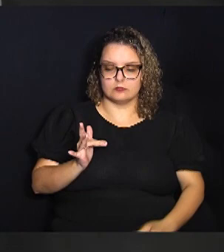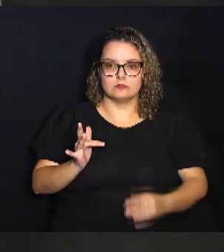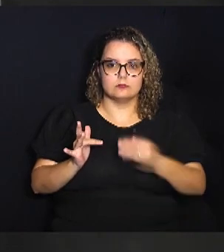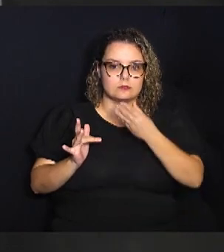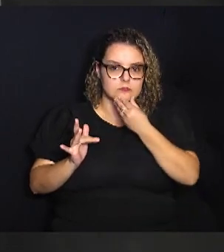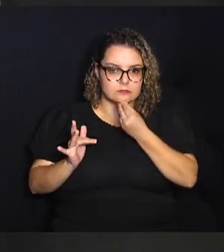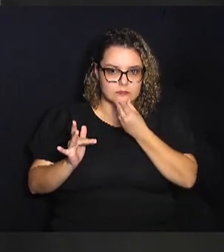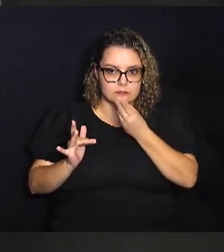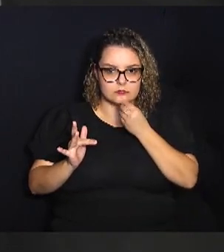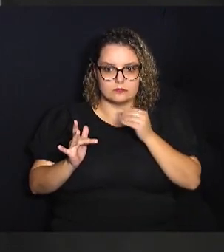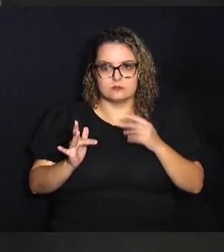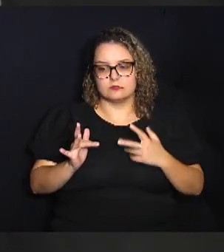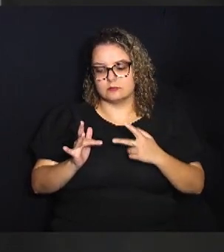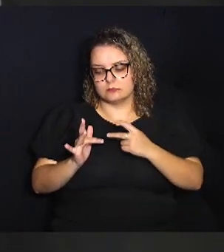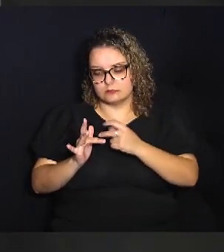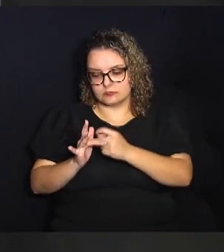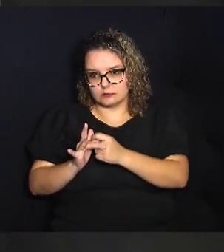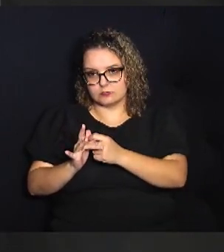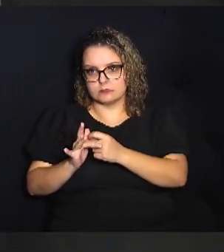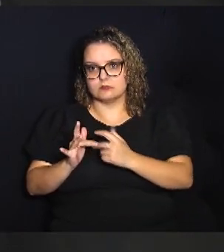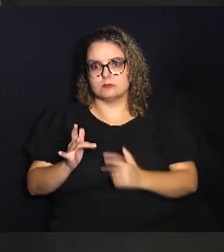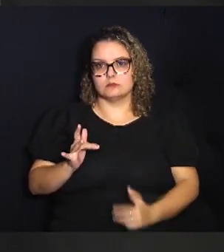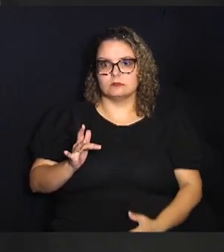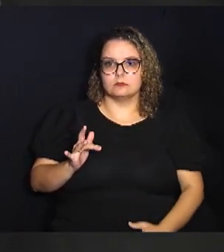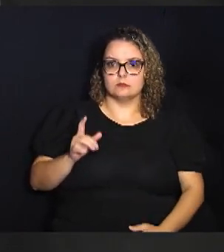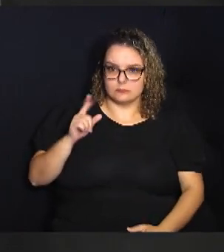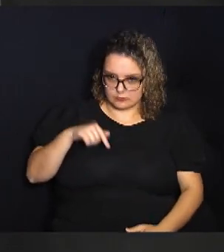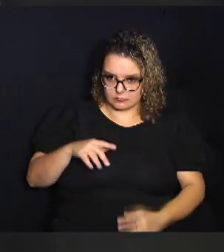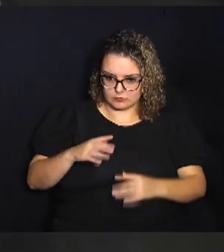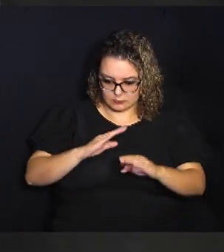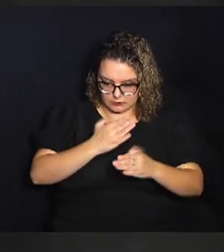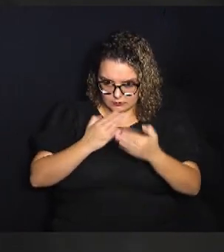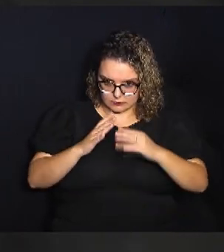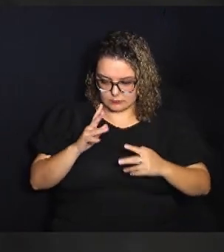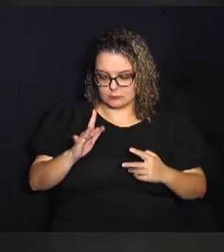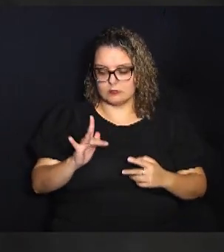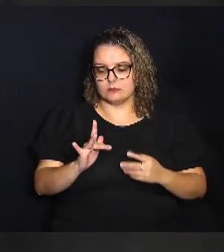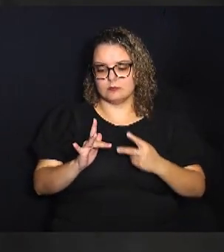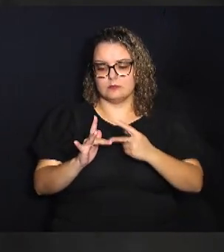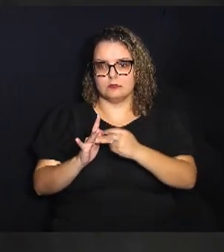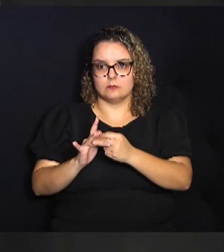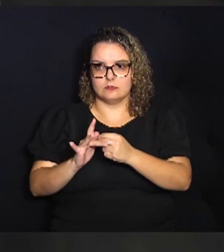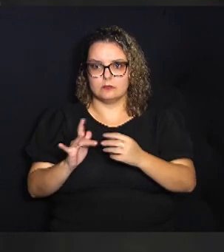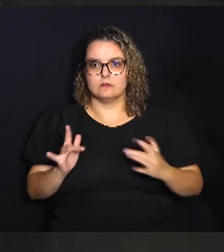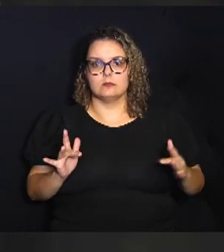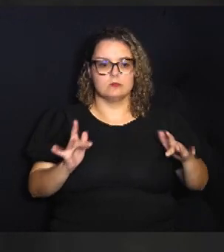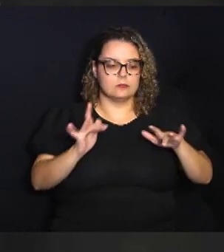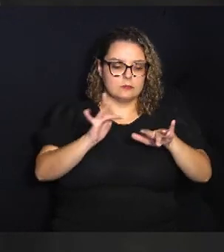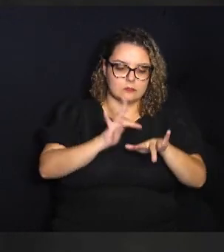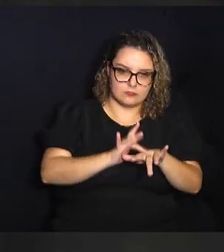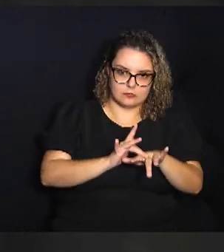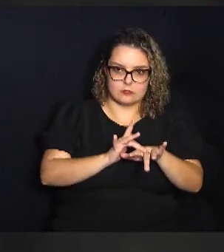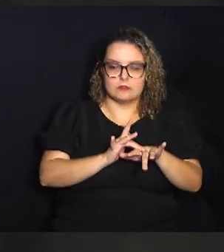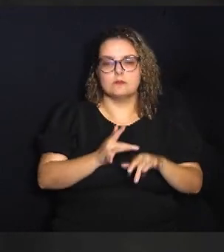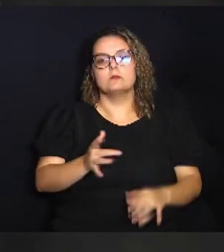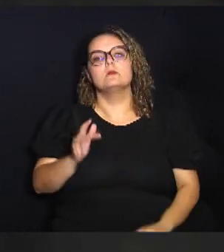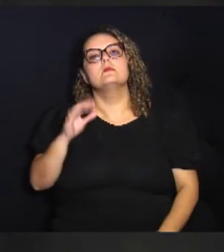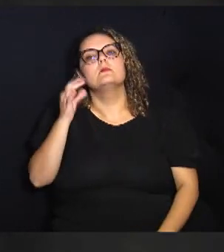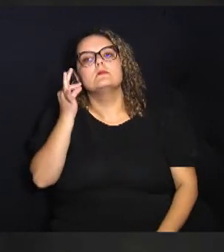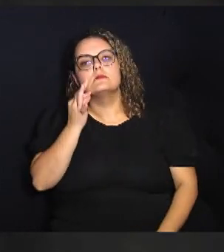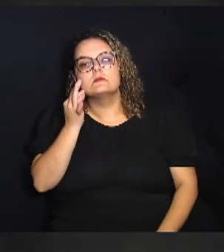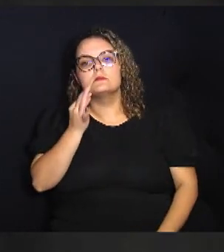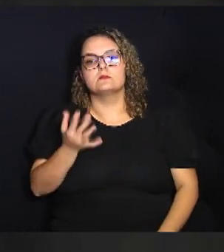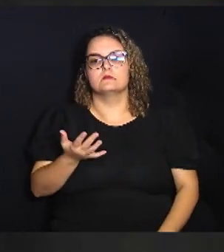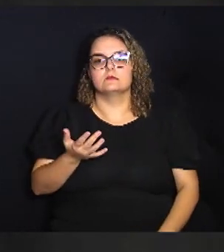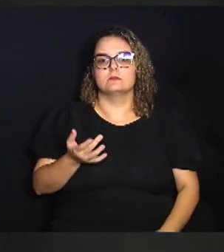dengue, o Aedes aegypti, né? No dengue, da dengue, o qual ele vai copular com o mosquito fêmea e vai na raiz